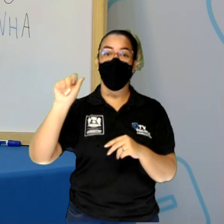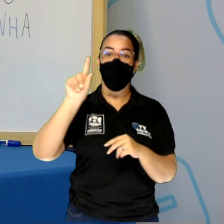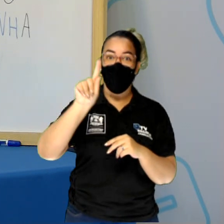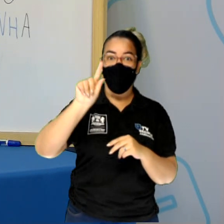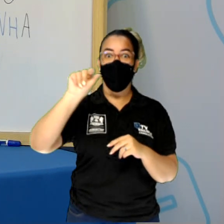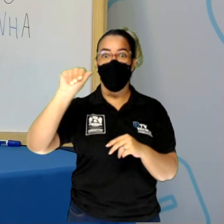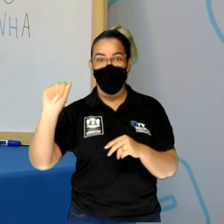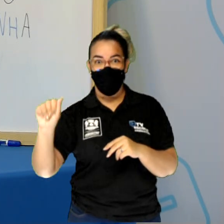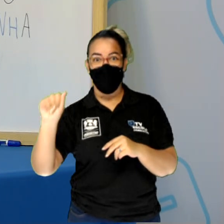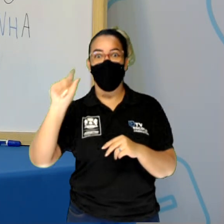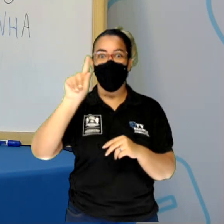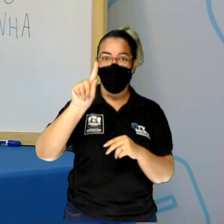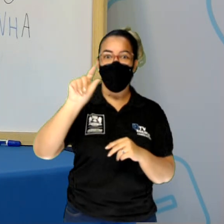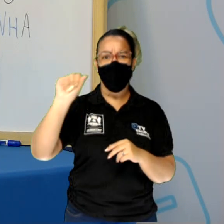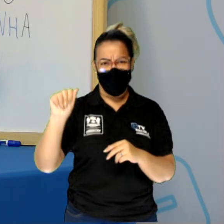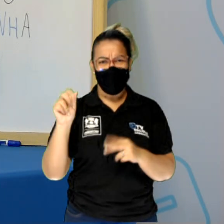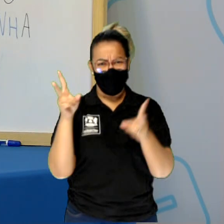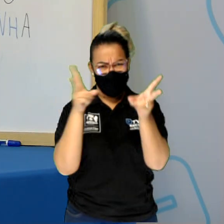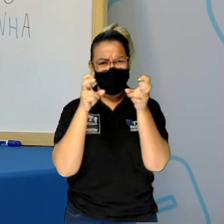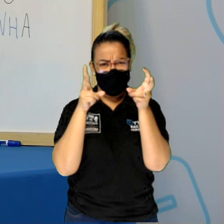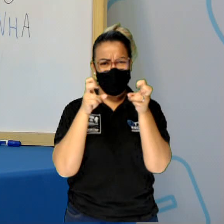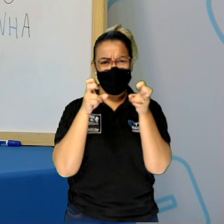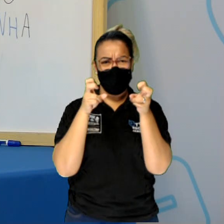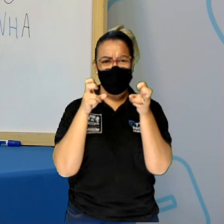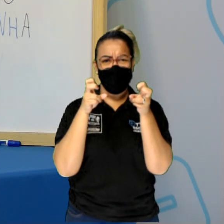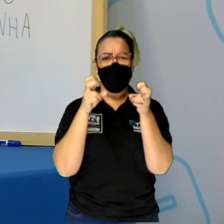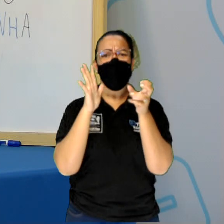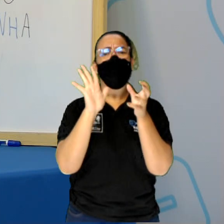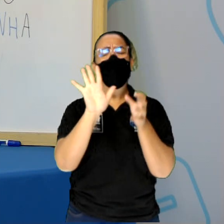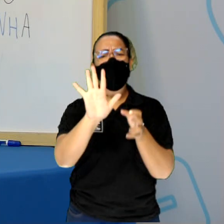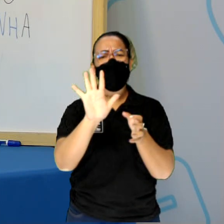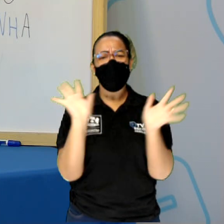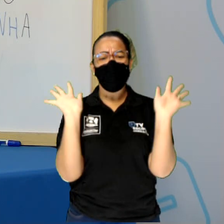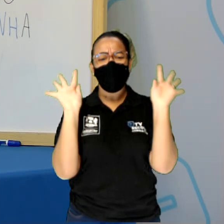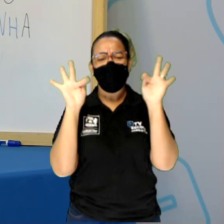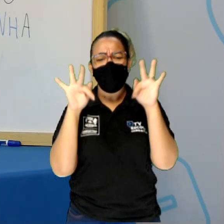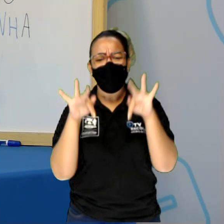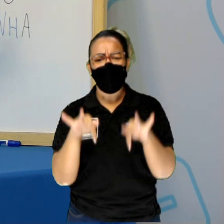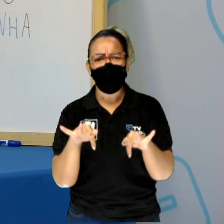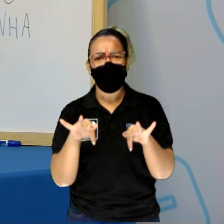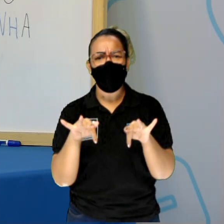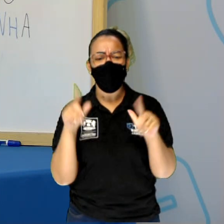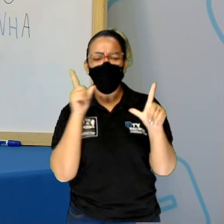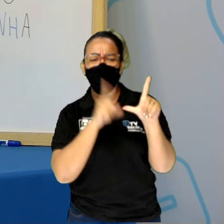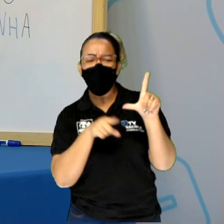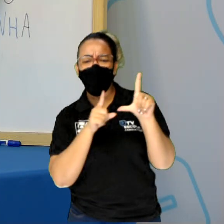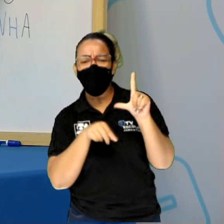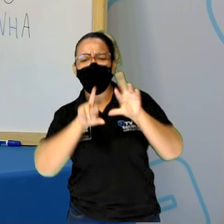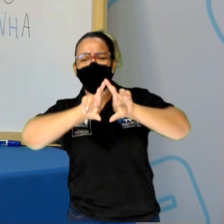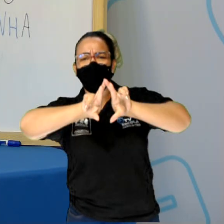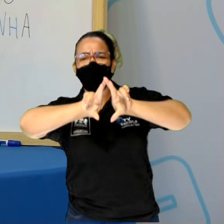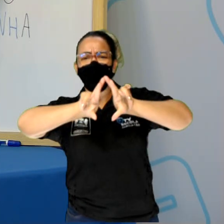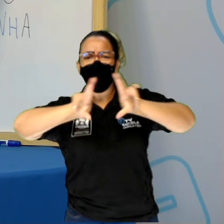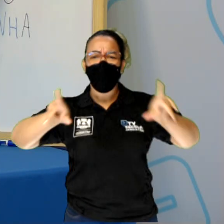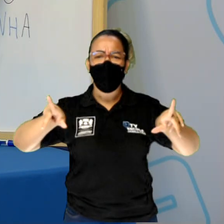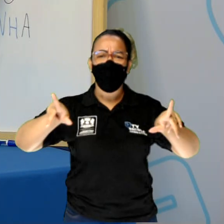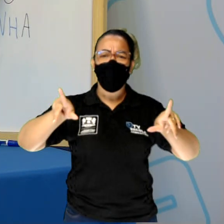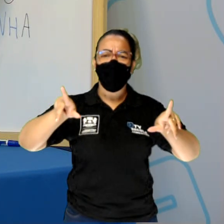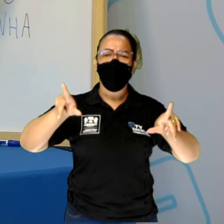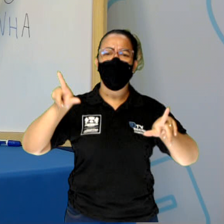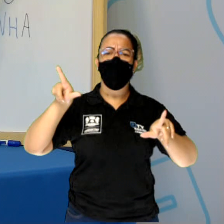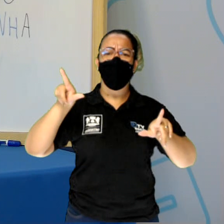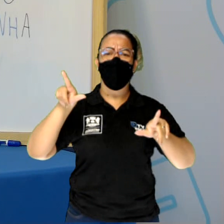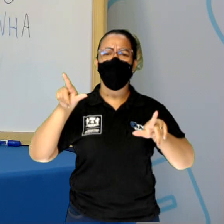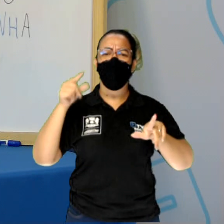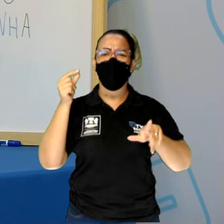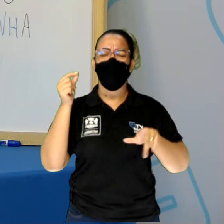galinha, galo e galinha, mas terminam com letras diferentes? Gato termina com